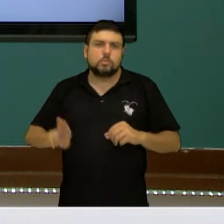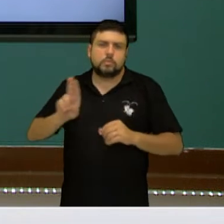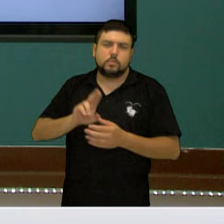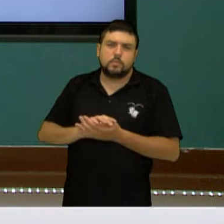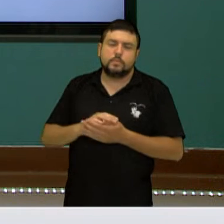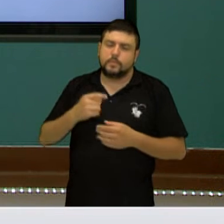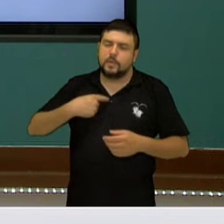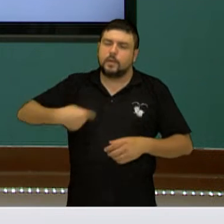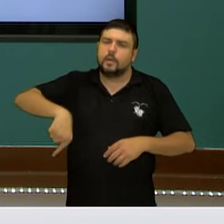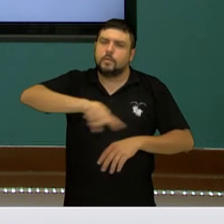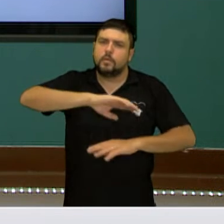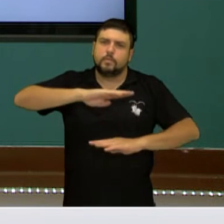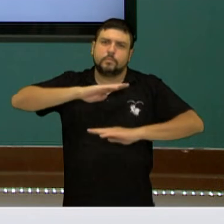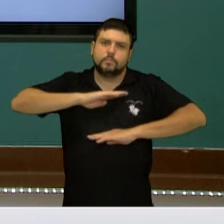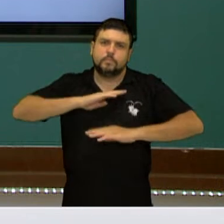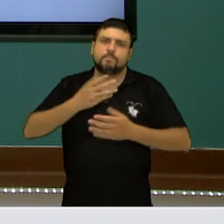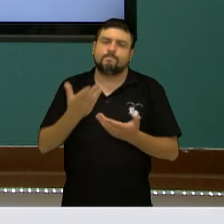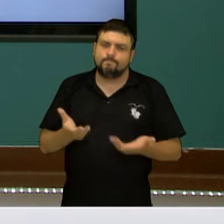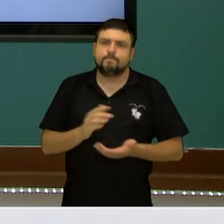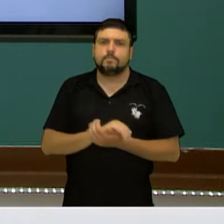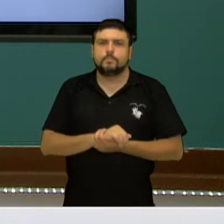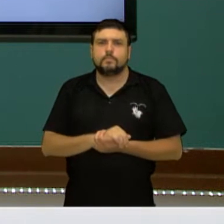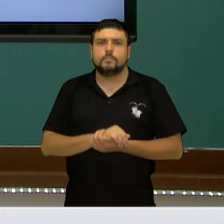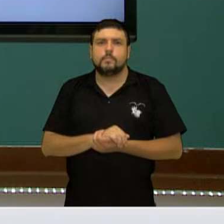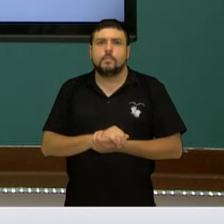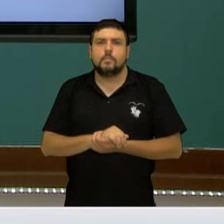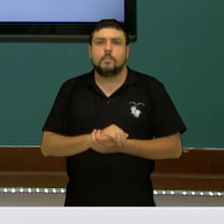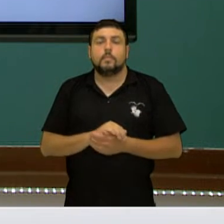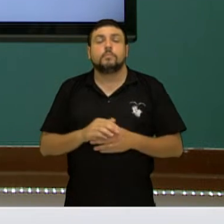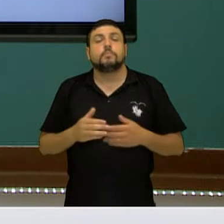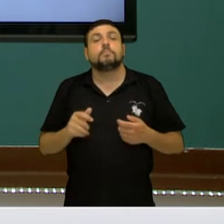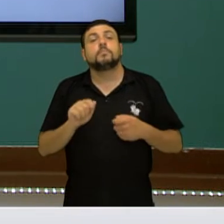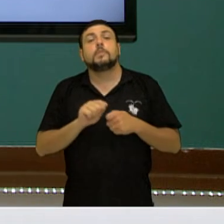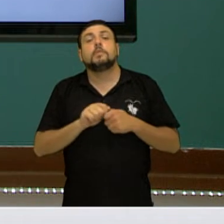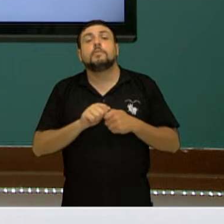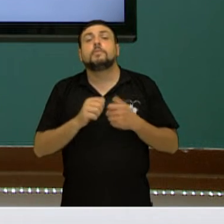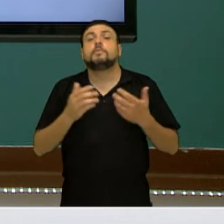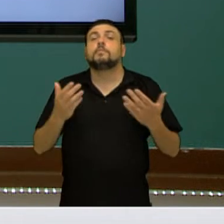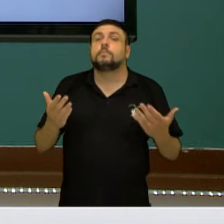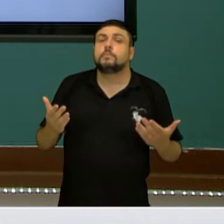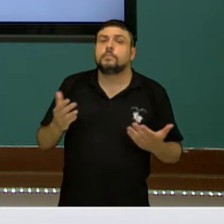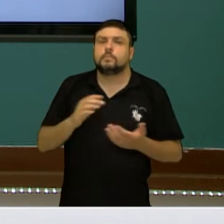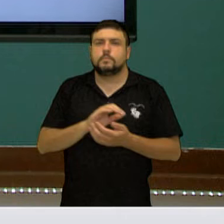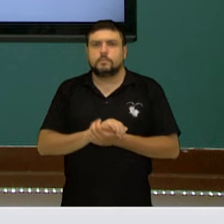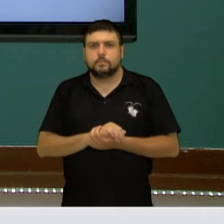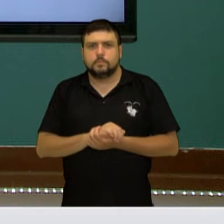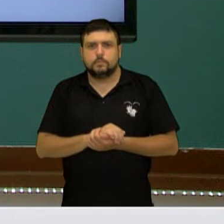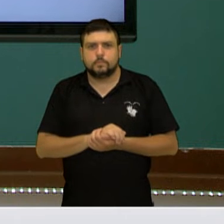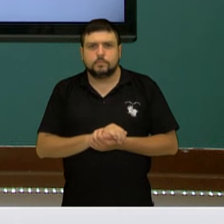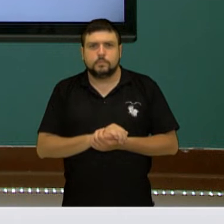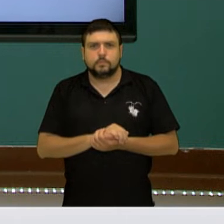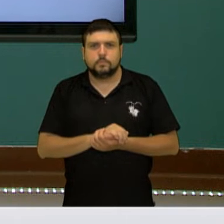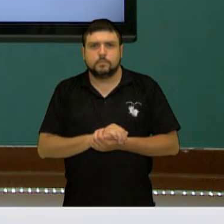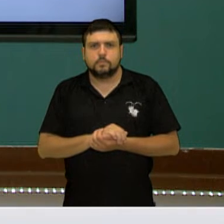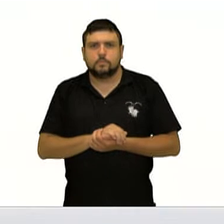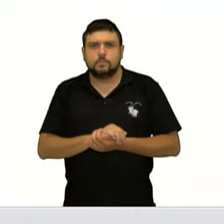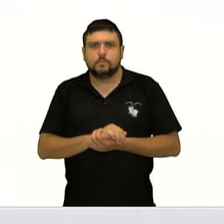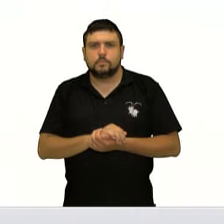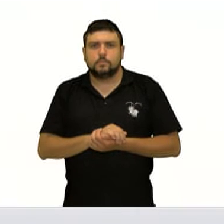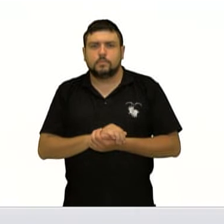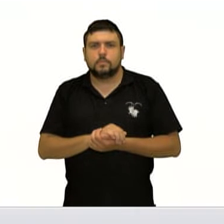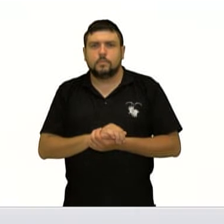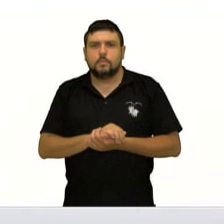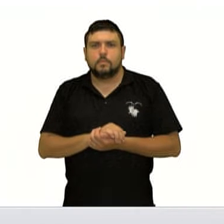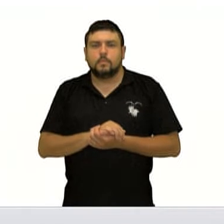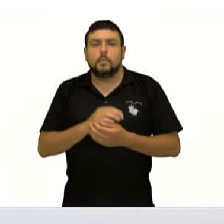situação. Não entramos no ideal, né? E daí, o que fazer? Vamos lá para o primeiro gráfico? Circulação